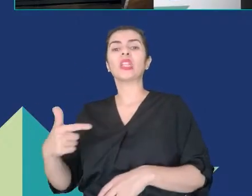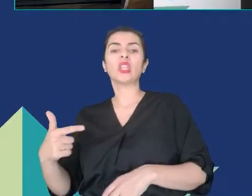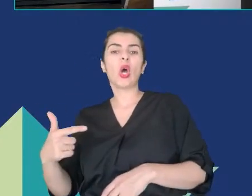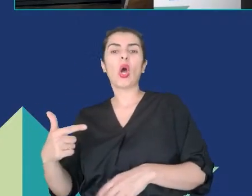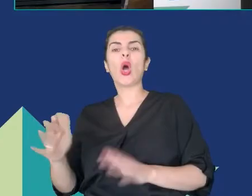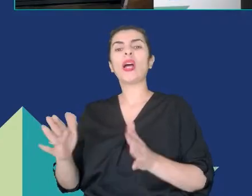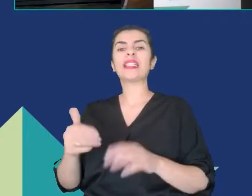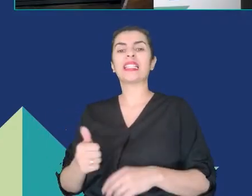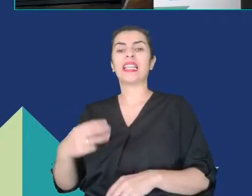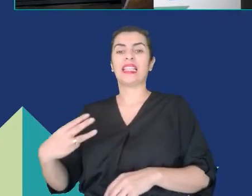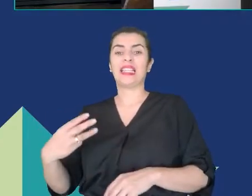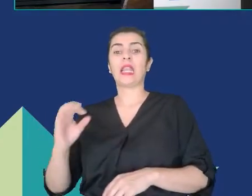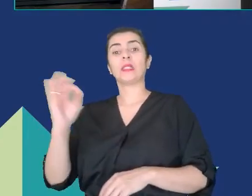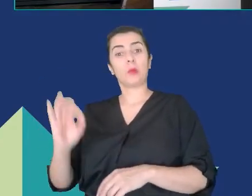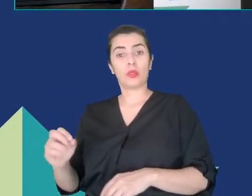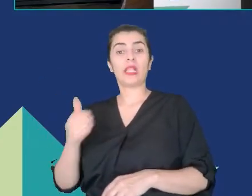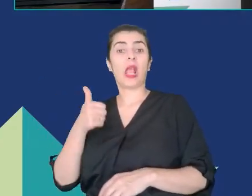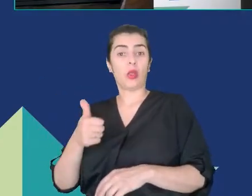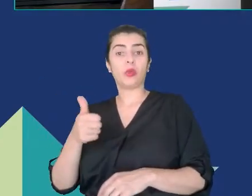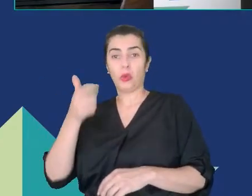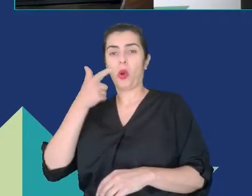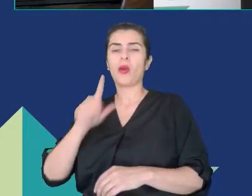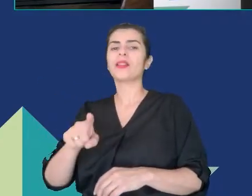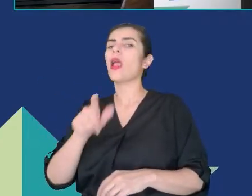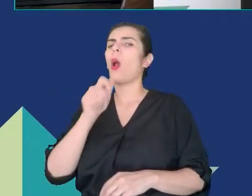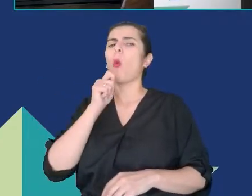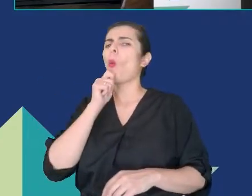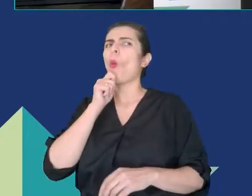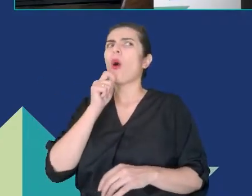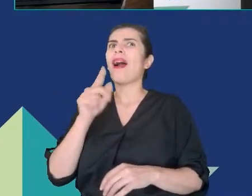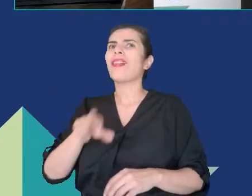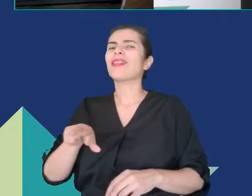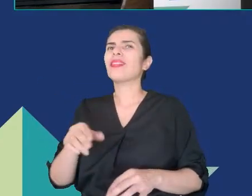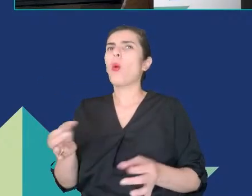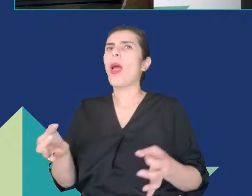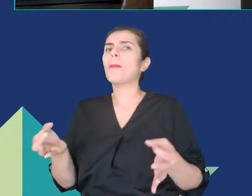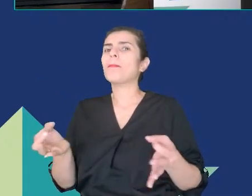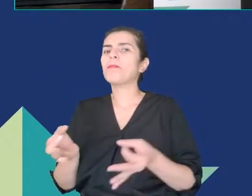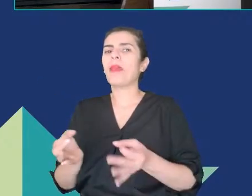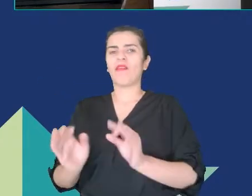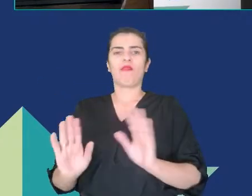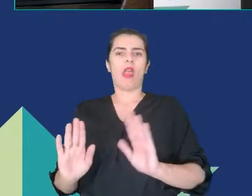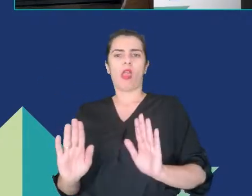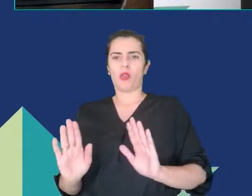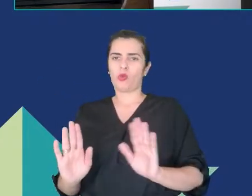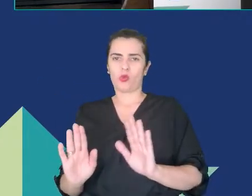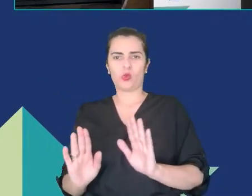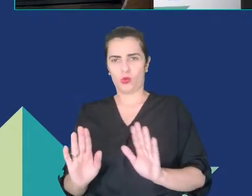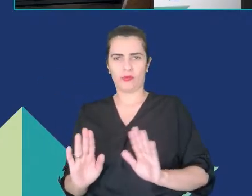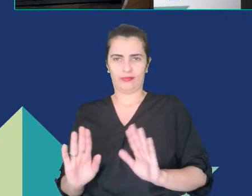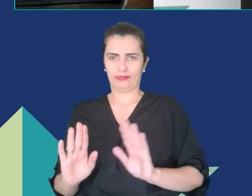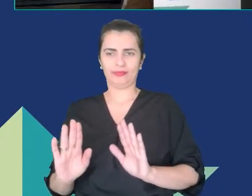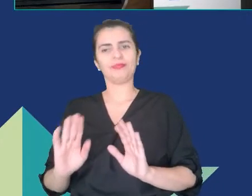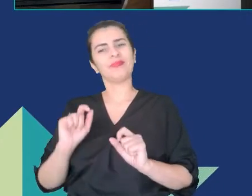13%. Né? Ainda não é exatamente a umidade de compactação, que no caso aqui é 10%, mas é muito próximo.